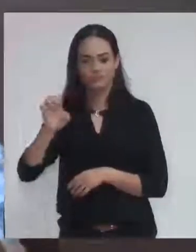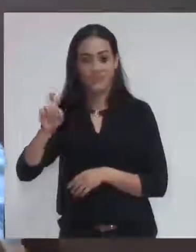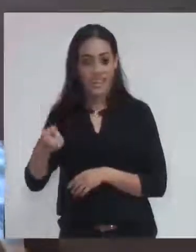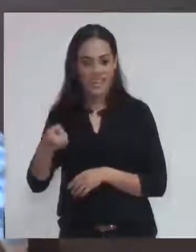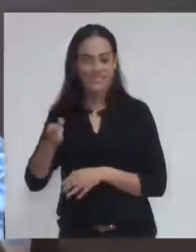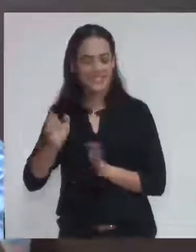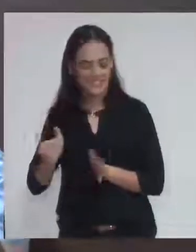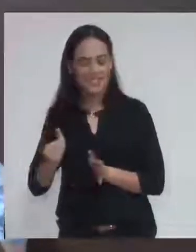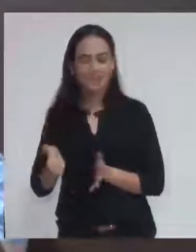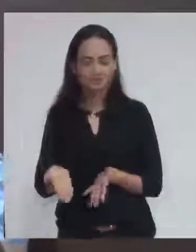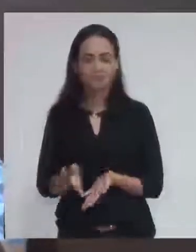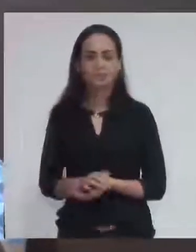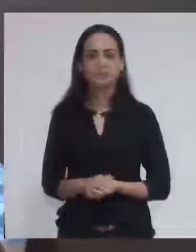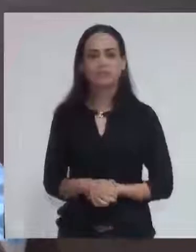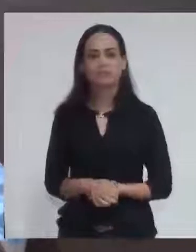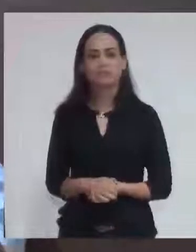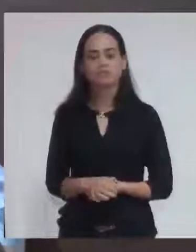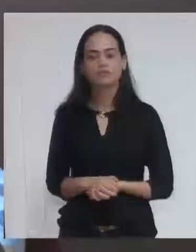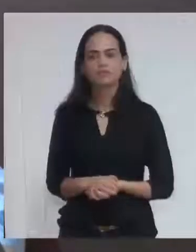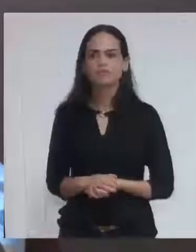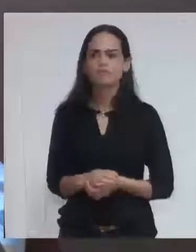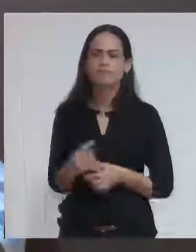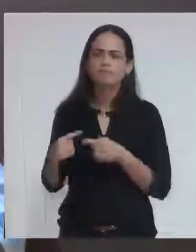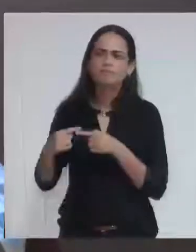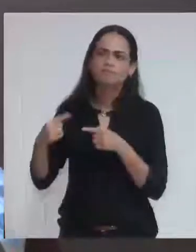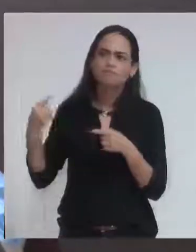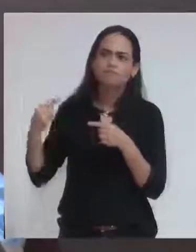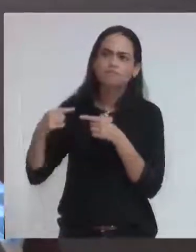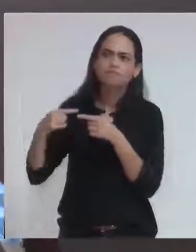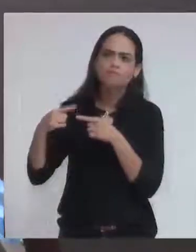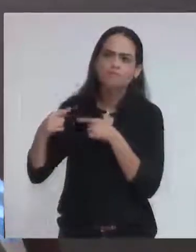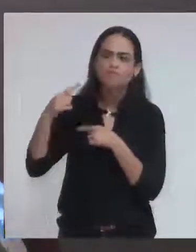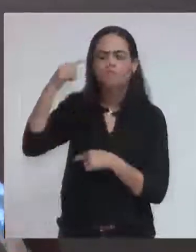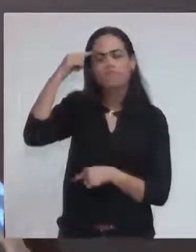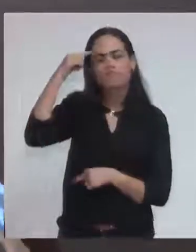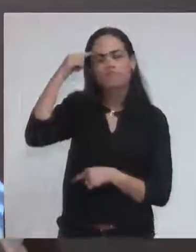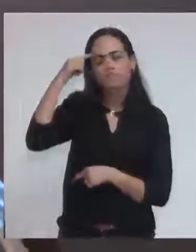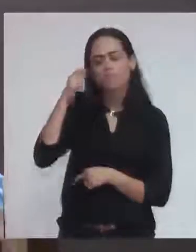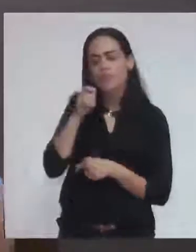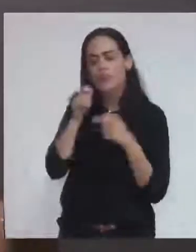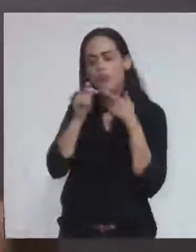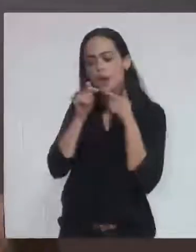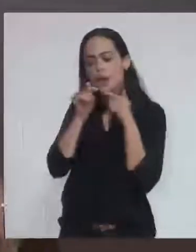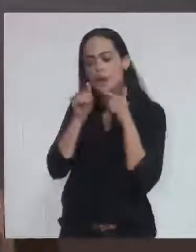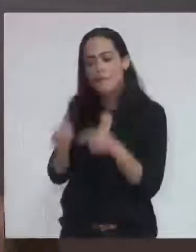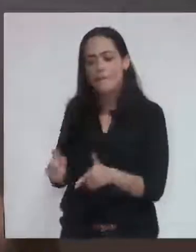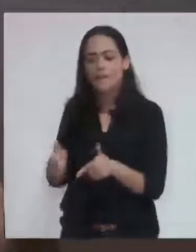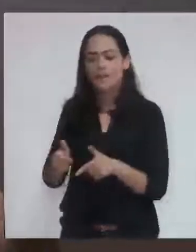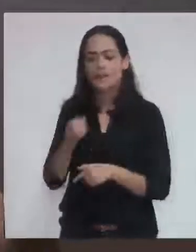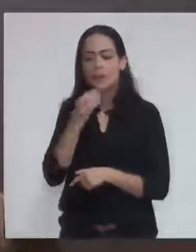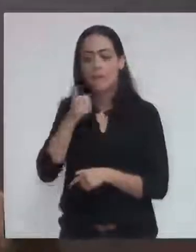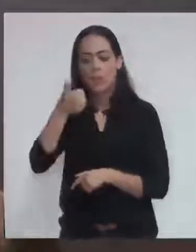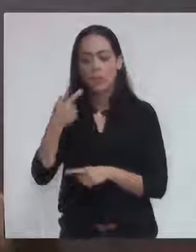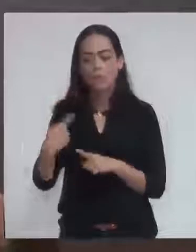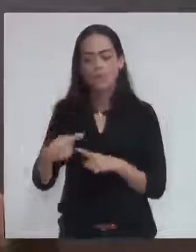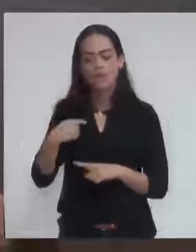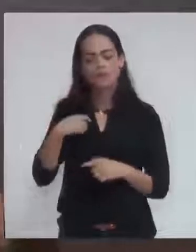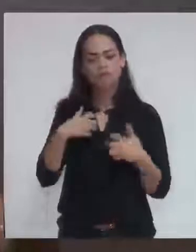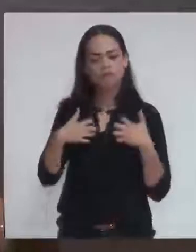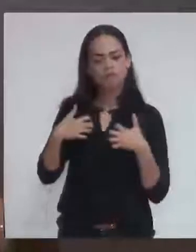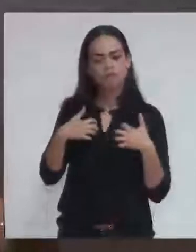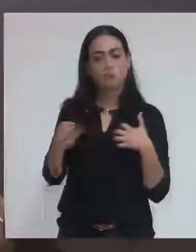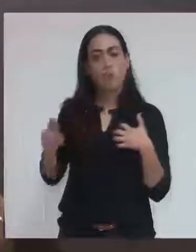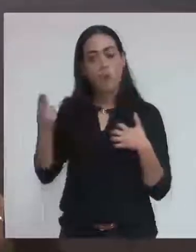semana, quando a psicologia explica, né, que quando o apelido é bom, é porque ou você está incomodado ou porque era uma